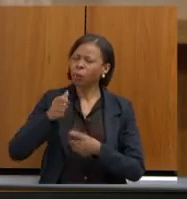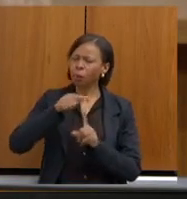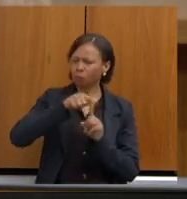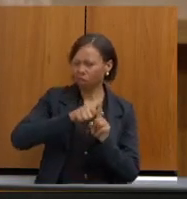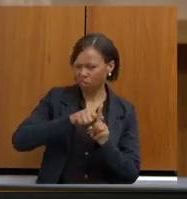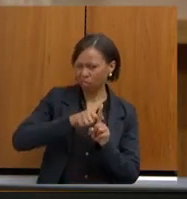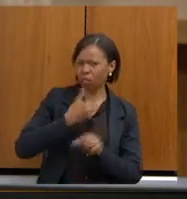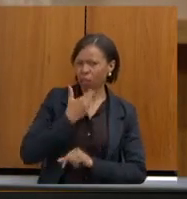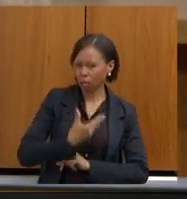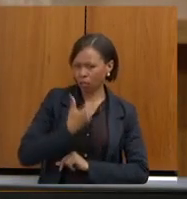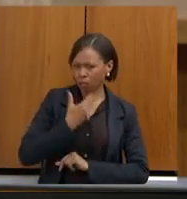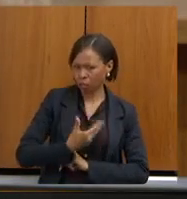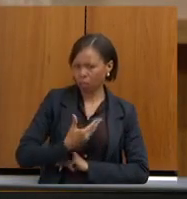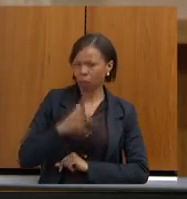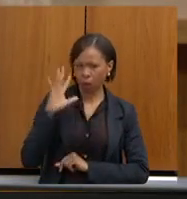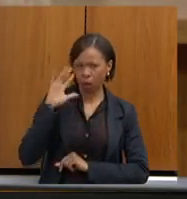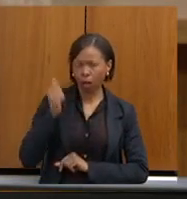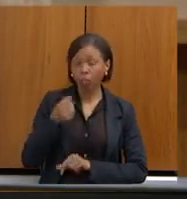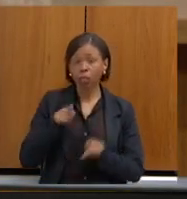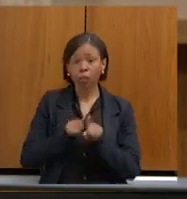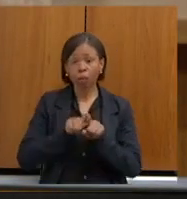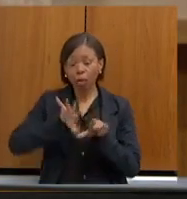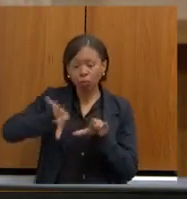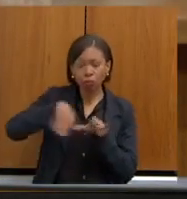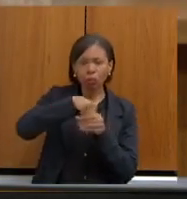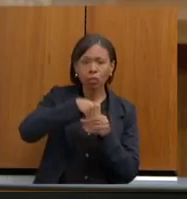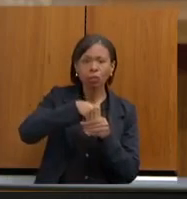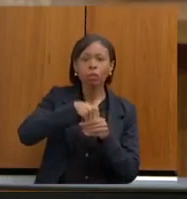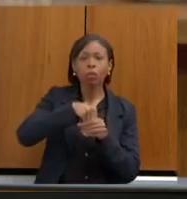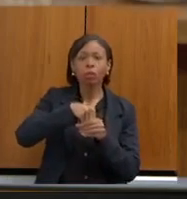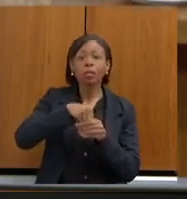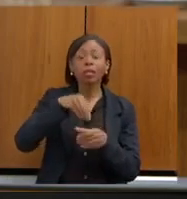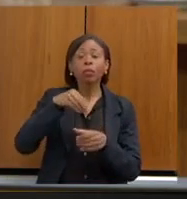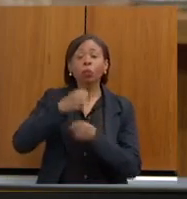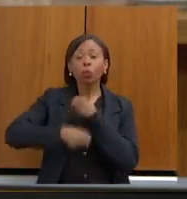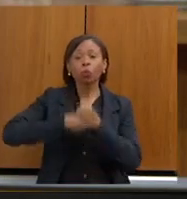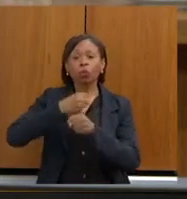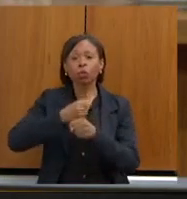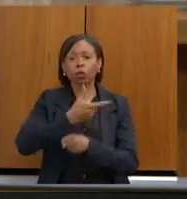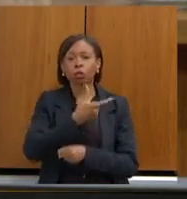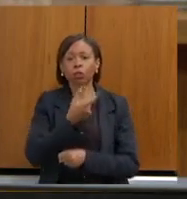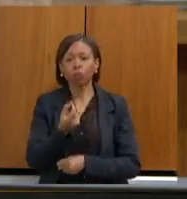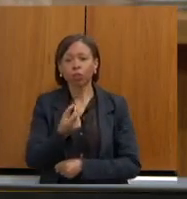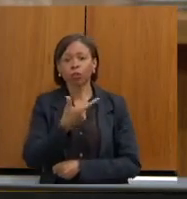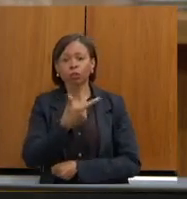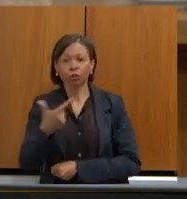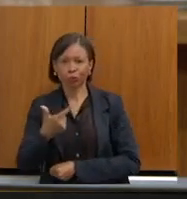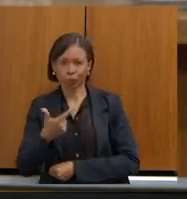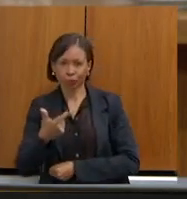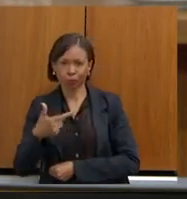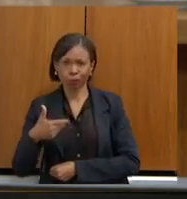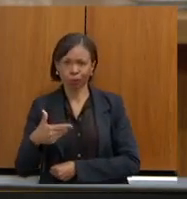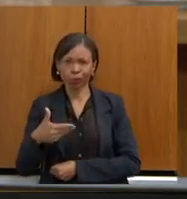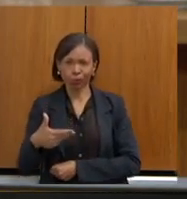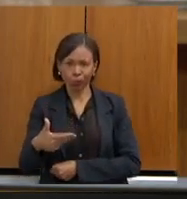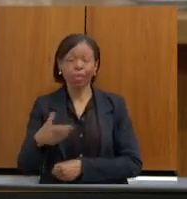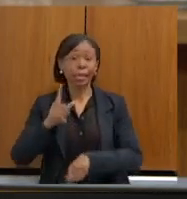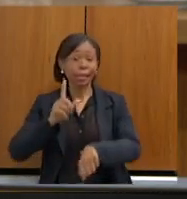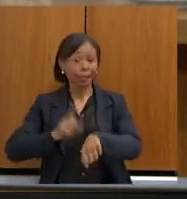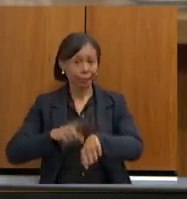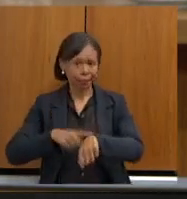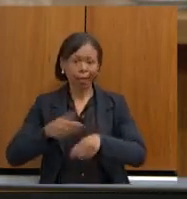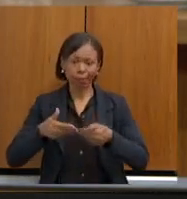dezembro desse ano e a inclusão dentro do ano de 2022 o que dará o tempo adequado para